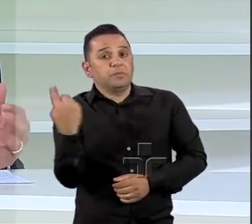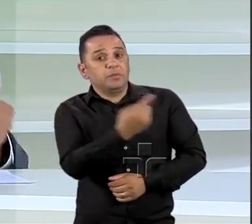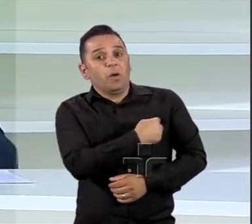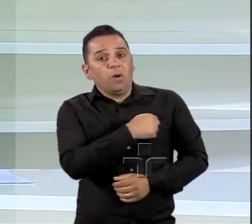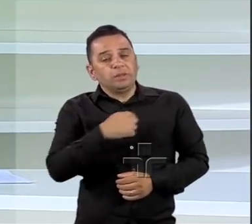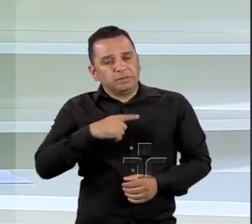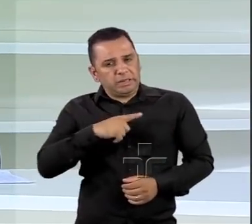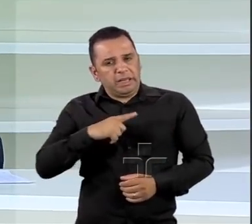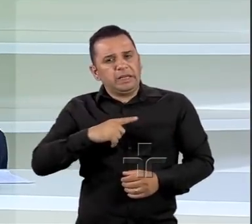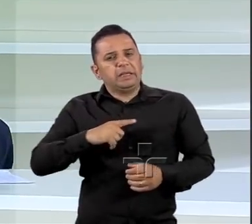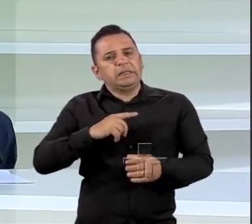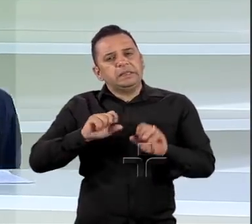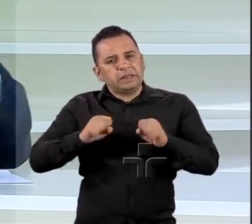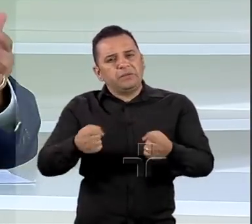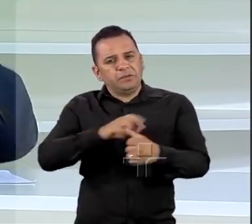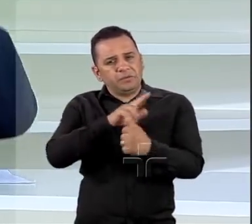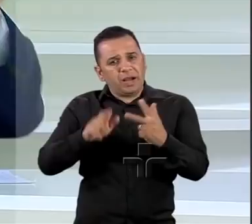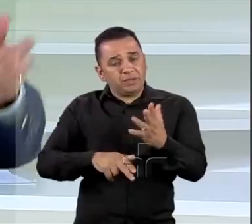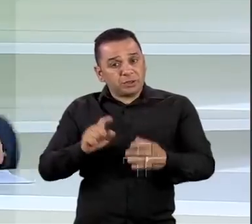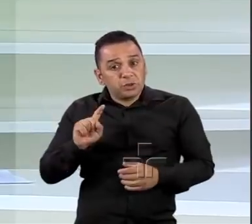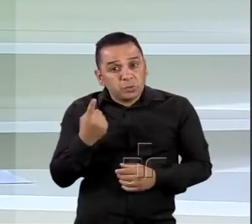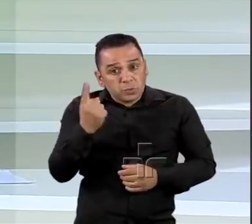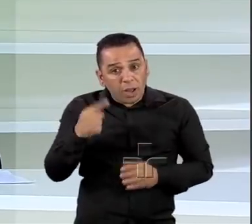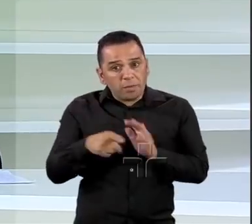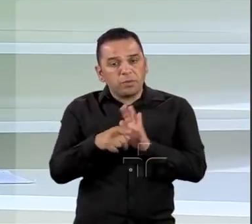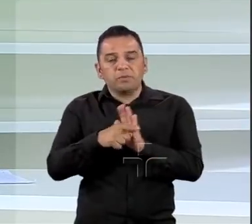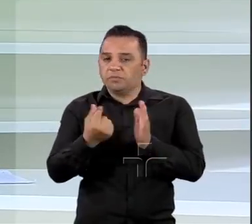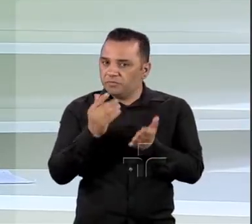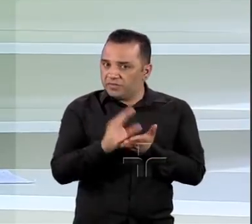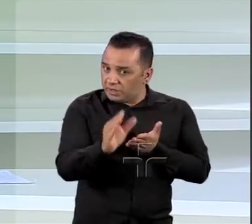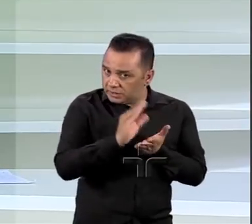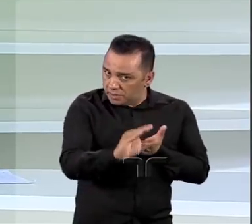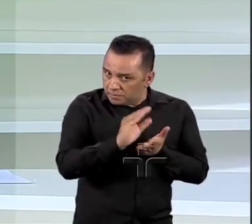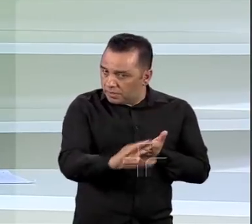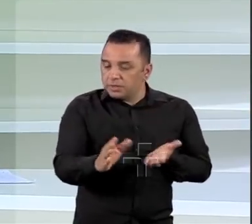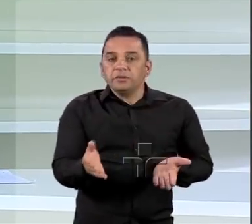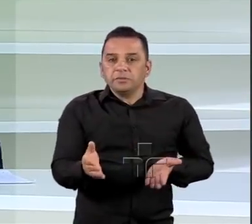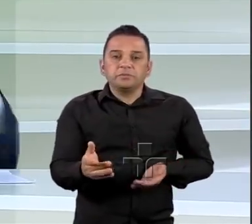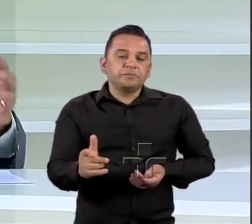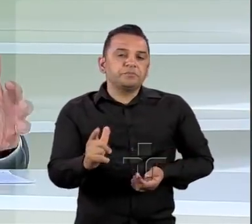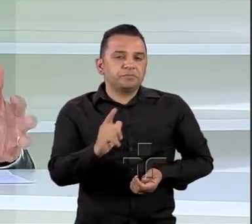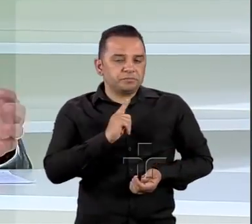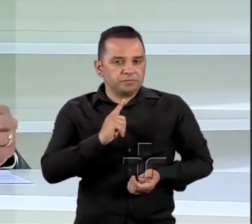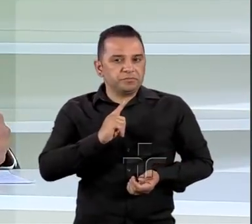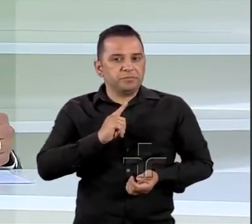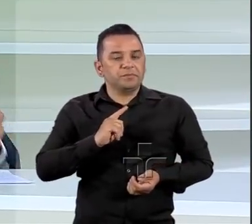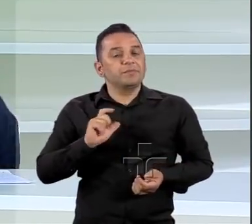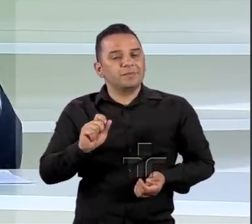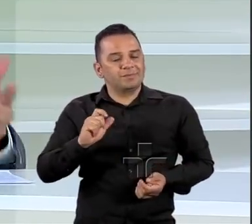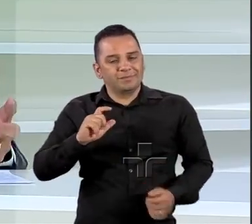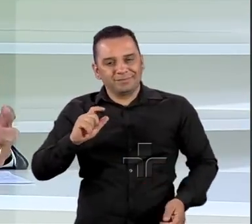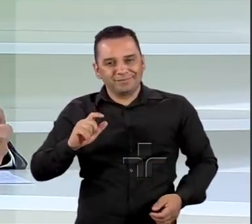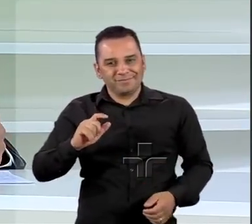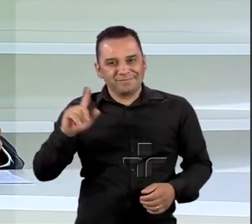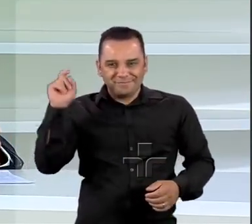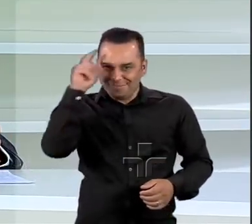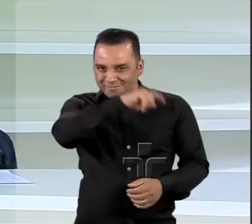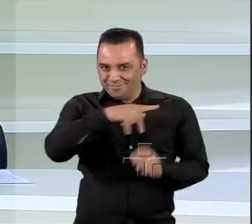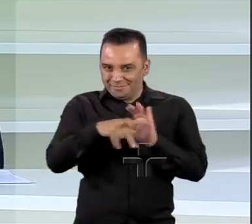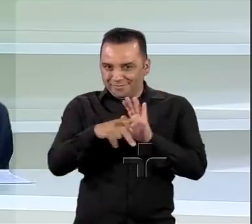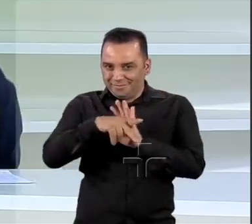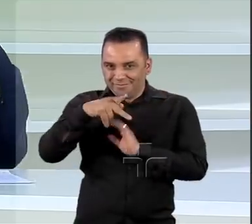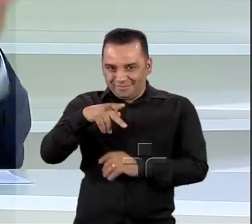financiamento. Eu tenho a impressão que no ano que vem, nos 2 anos, teremos dificuldades. O PSDB se propõe a equilibrar as